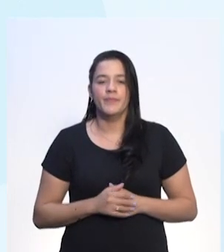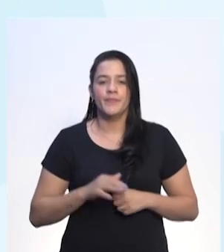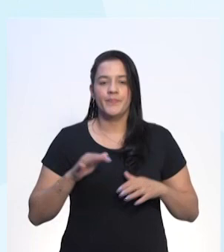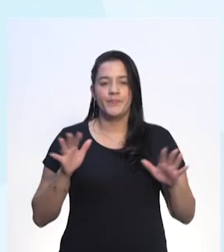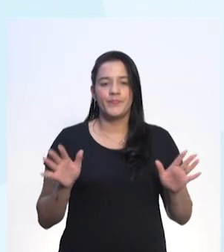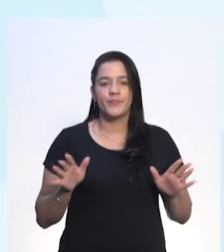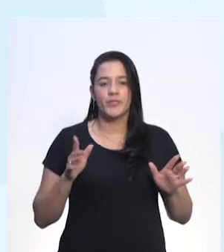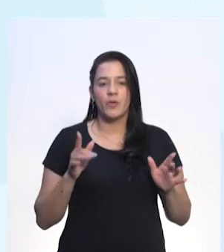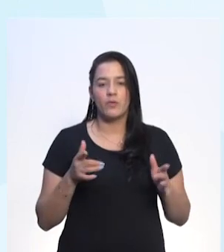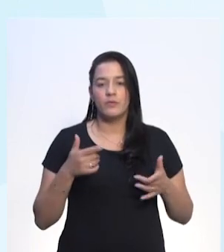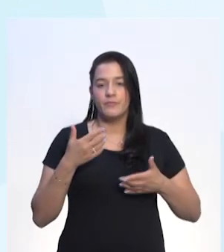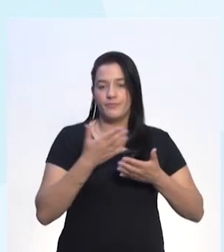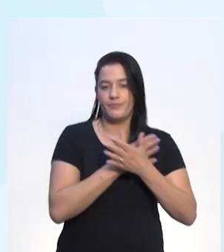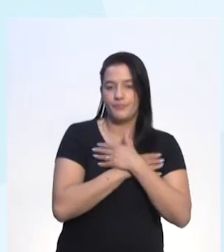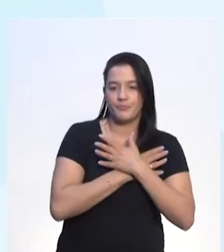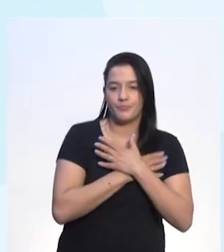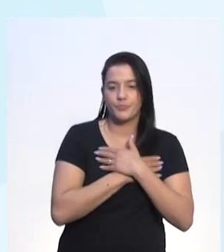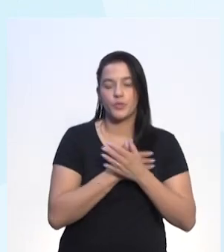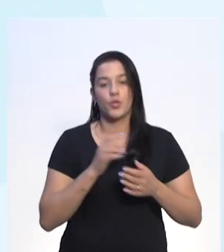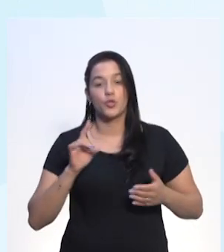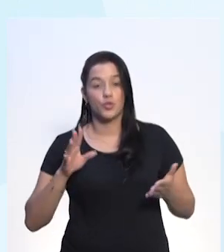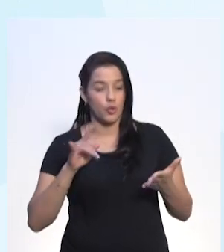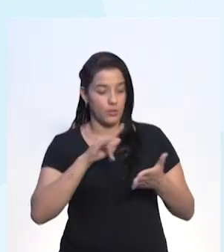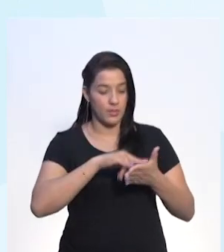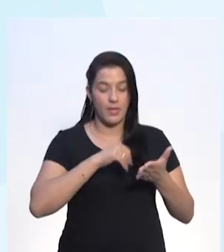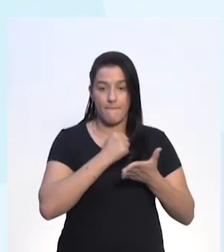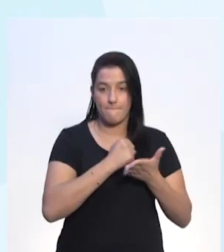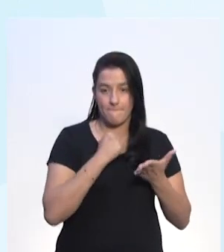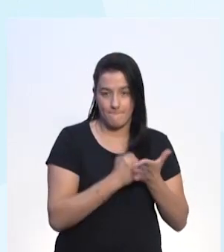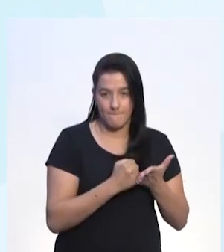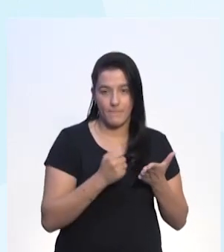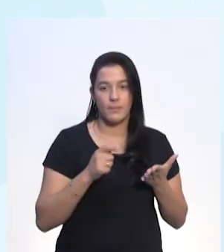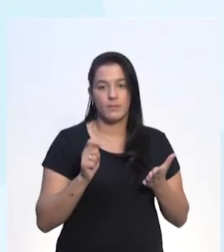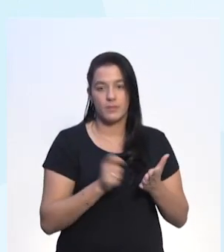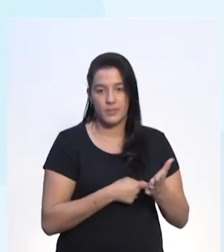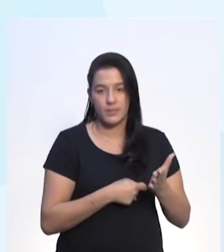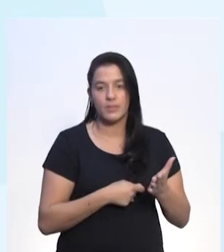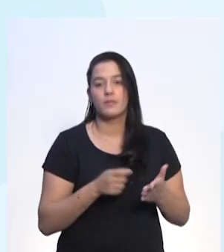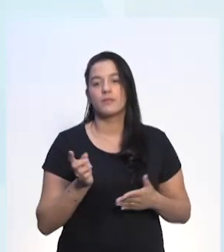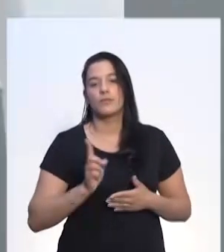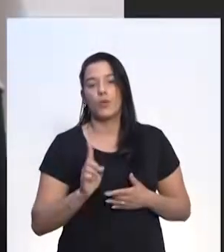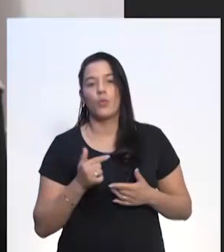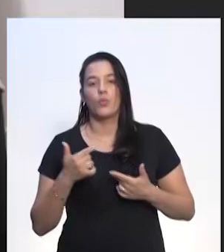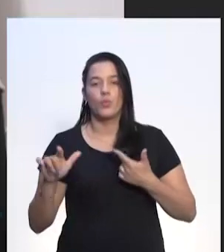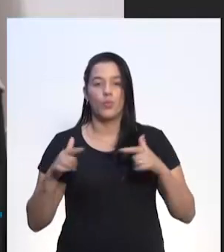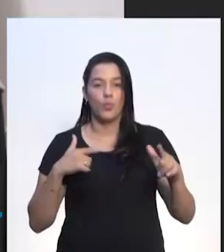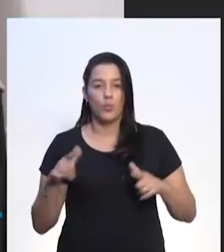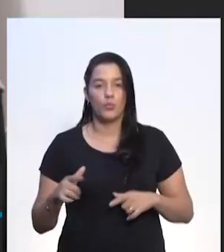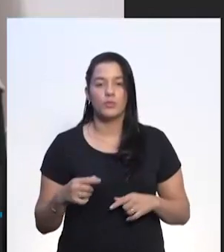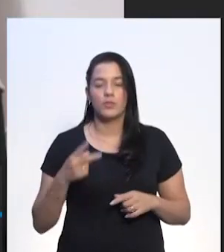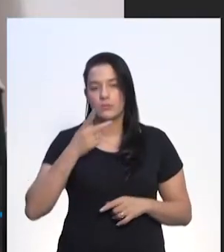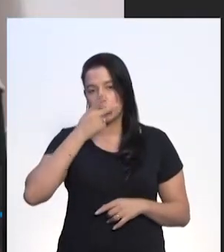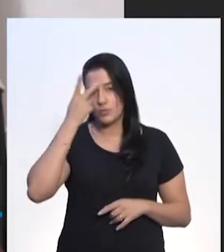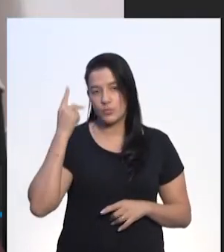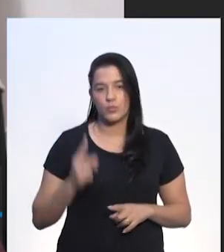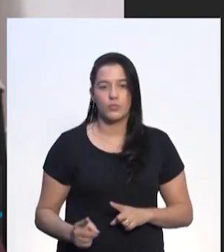emprego e desemprego, não é só vinculado à carteira assinada, mas qualquer acordo que exista, né, entre as duas